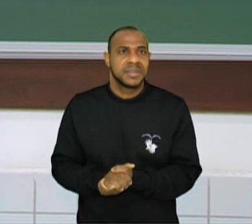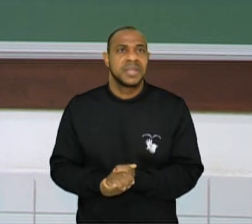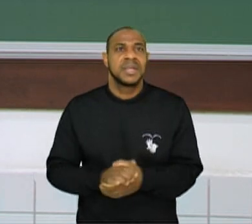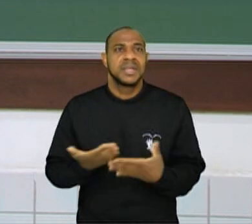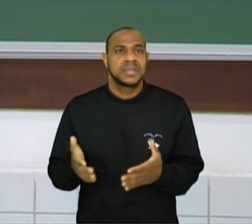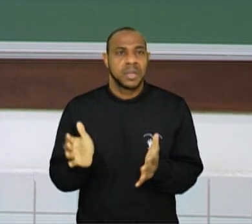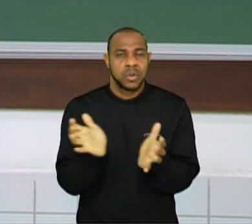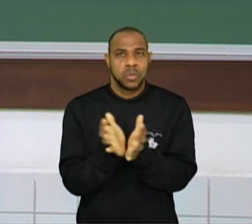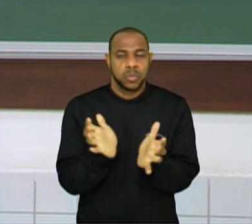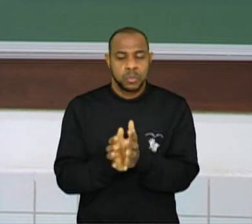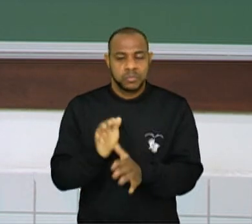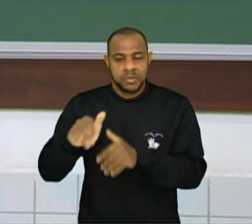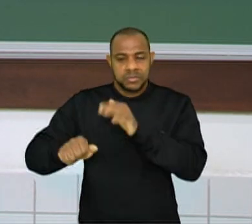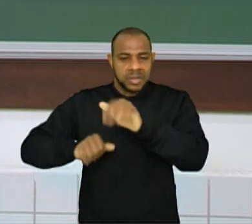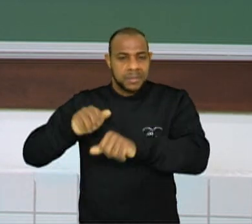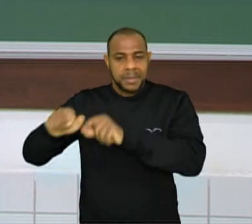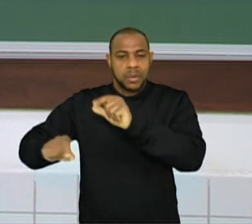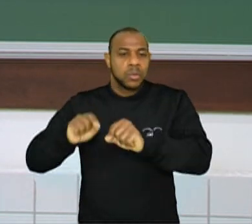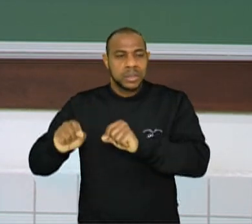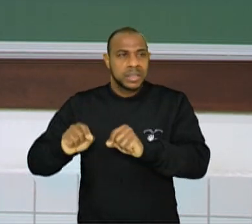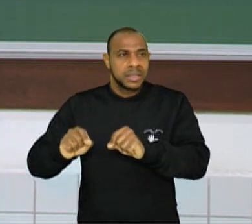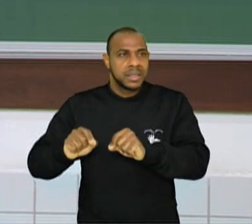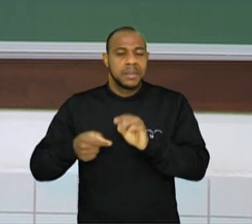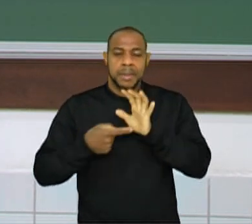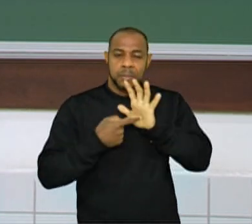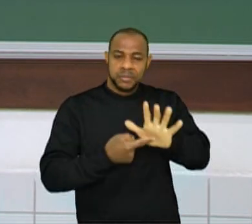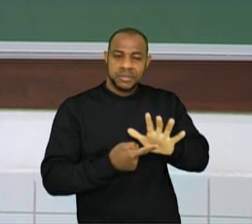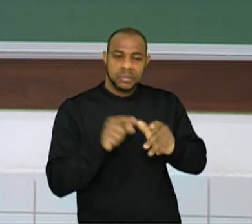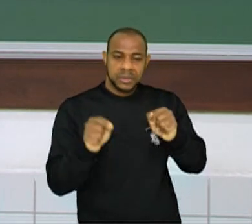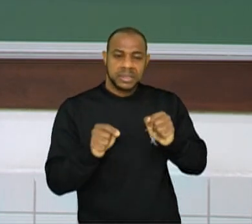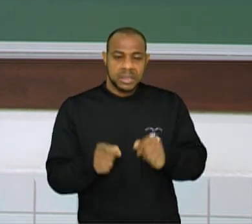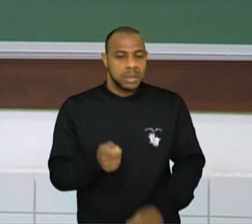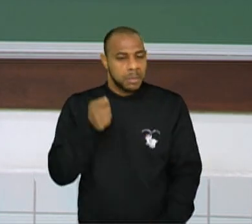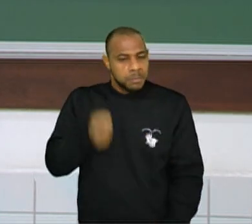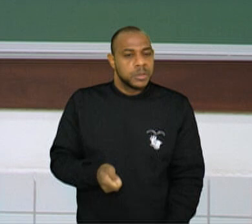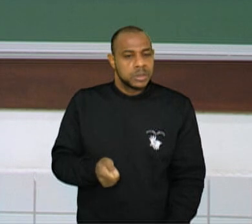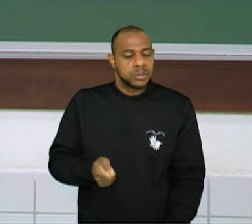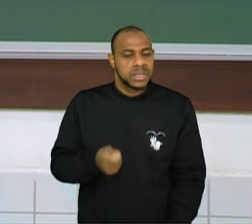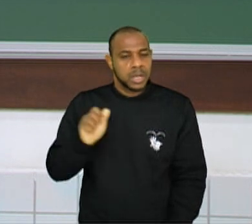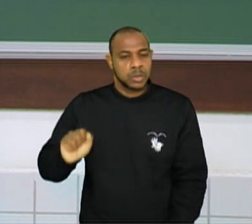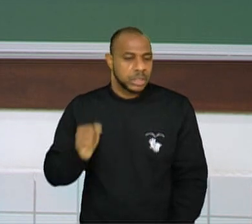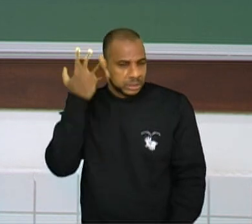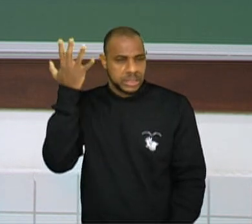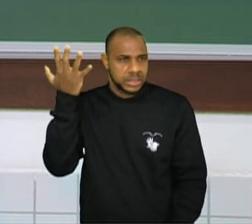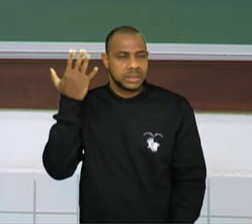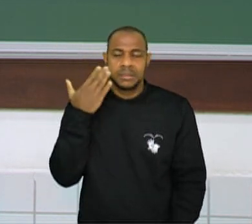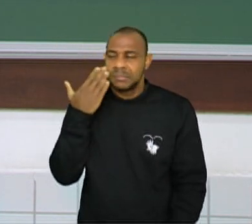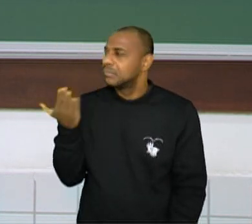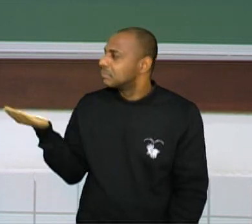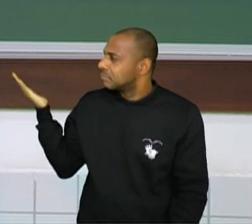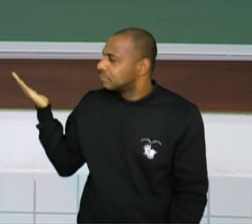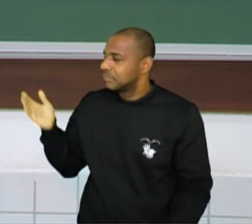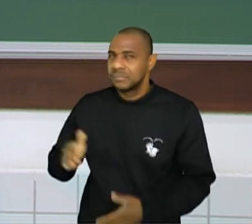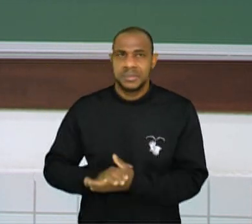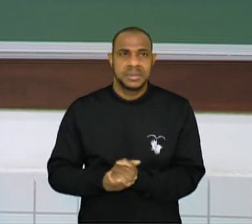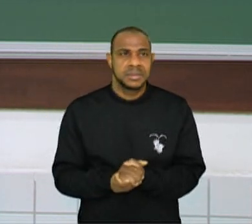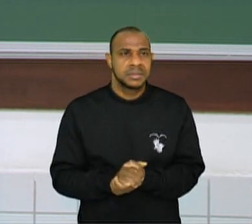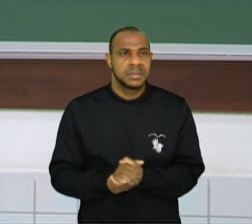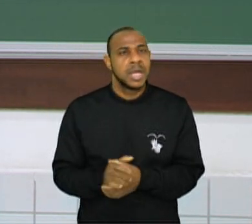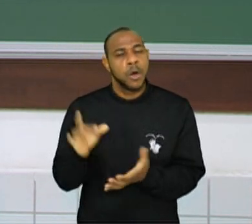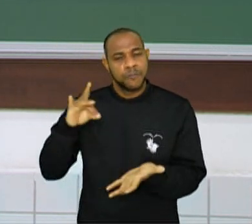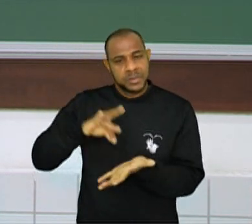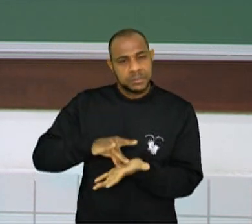chamados os congressistas para legitimar uma deposição que aconteceria de uma forma ou de outra, né? Então, essa sessão